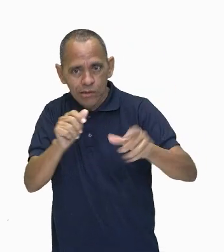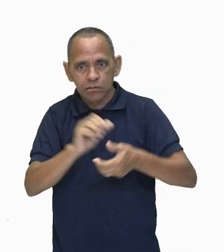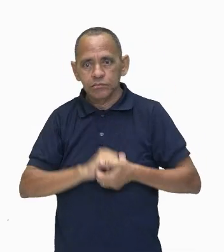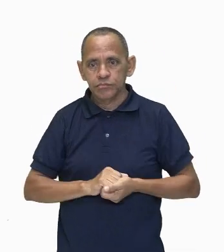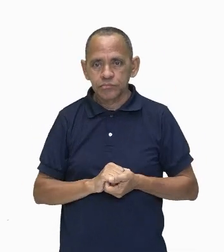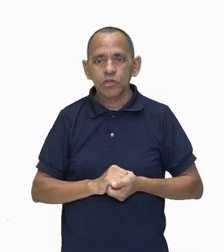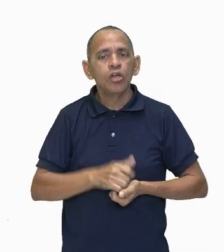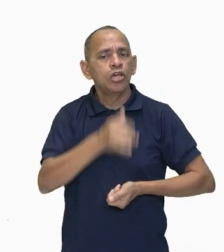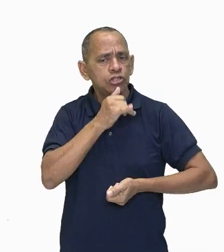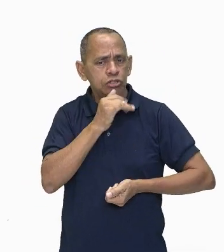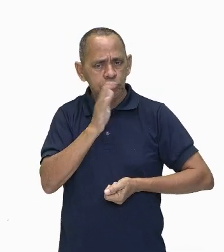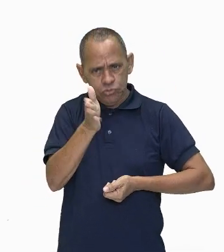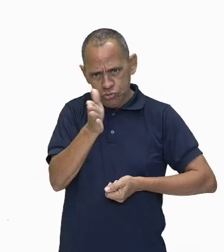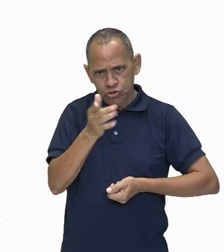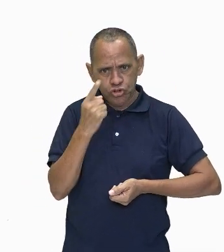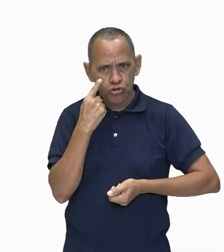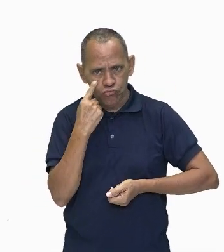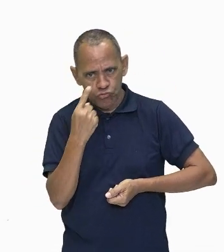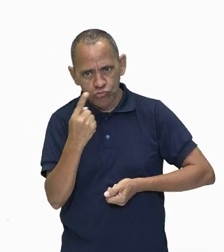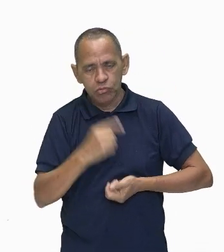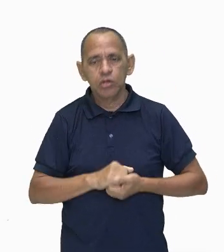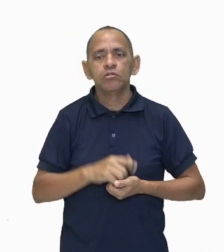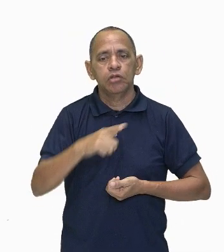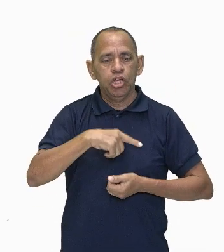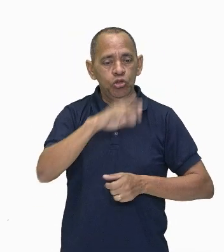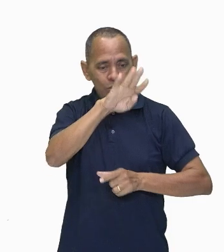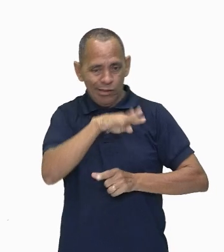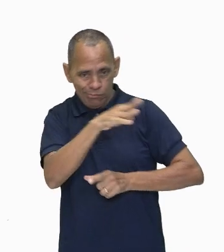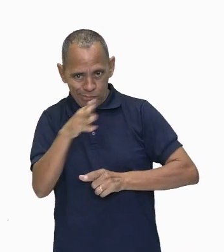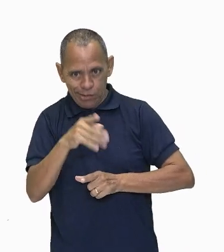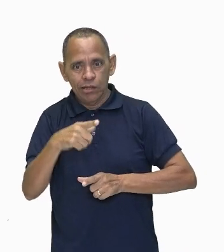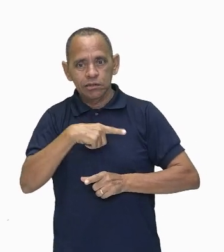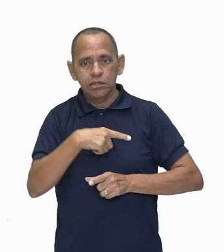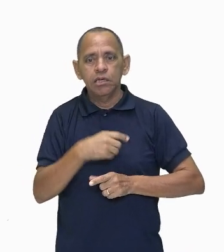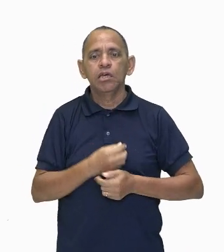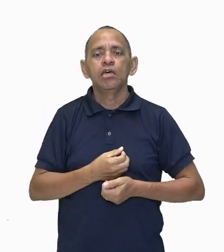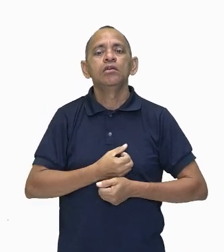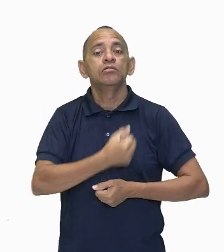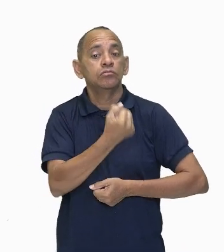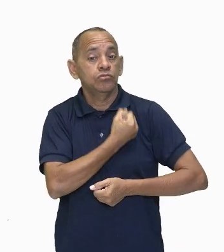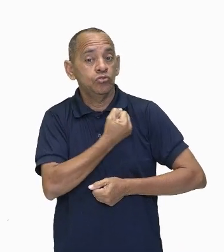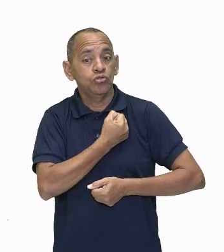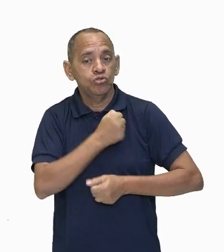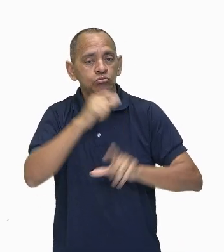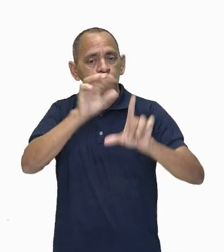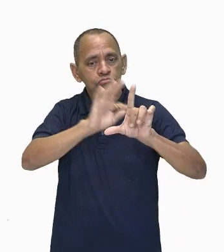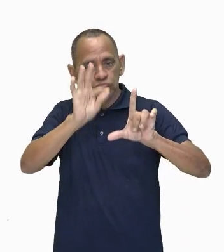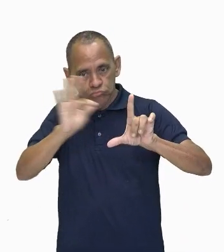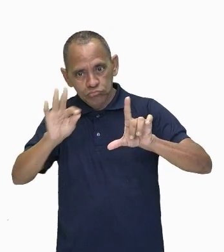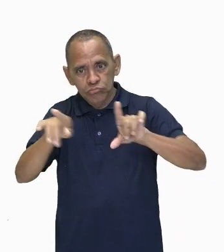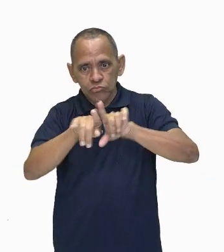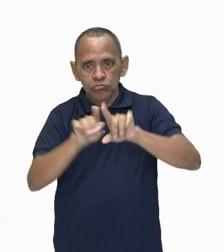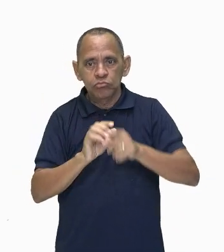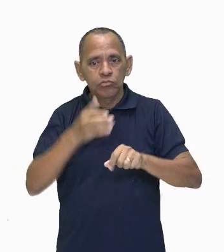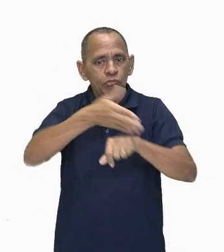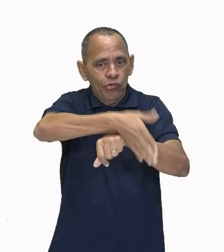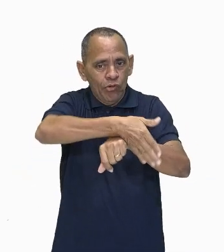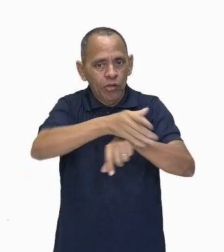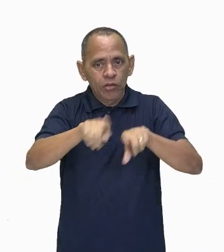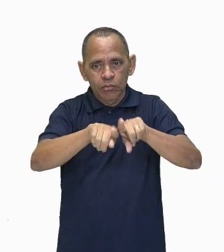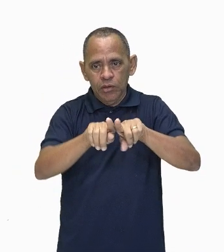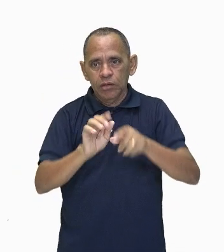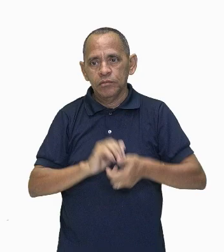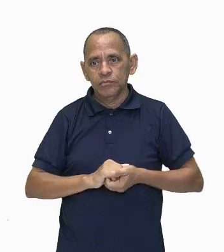uma tabelinha onde você tem ali o número de frequências, tá? E aí, pode voltar aqui para mim um